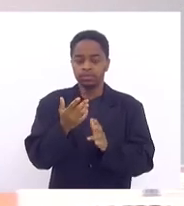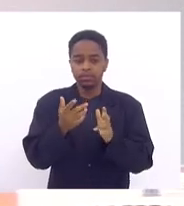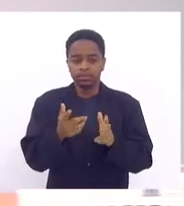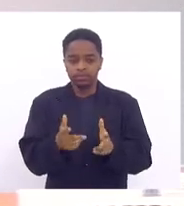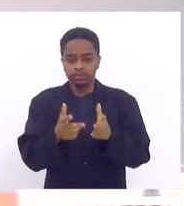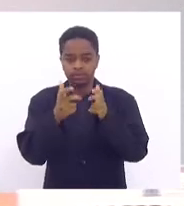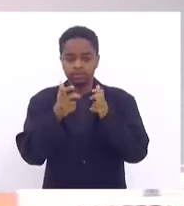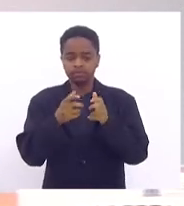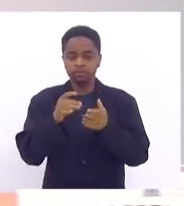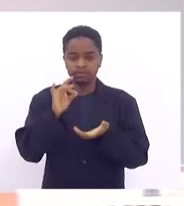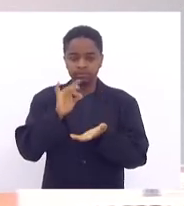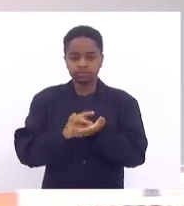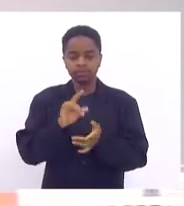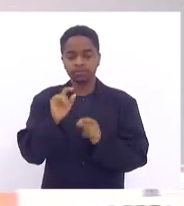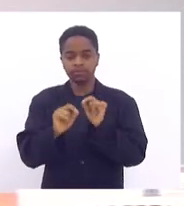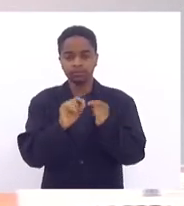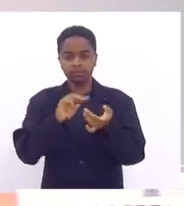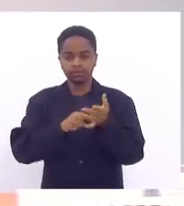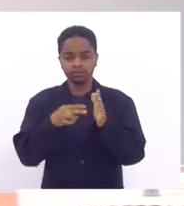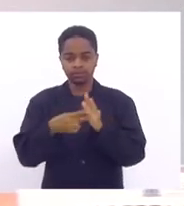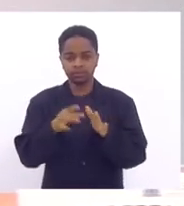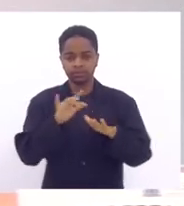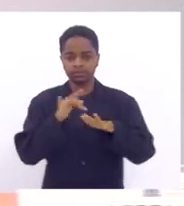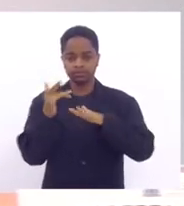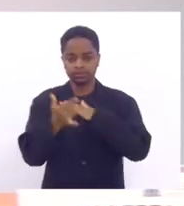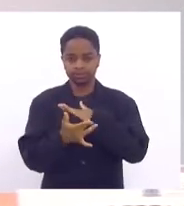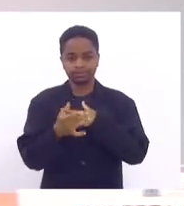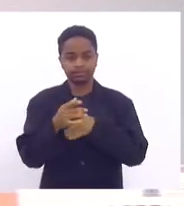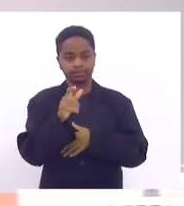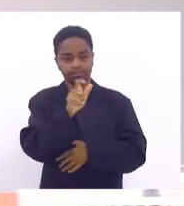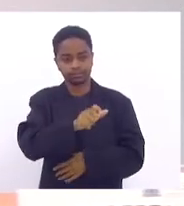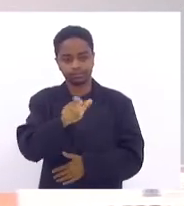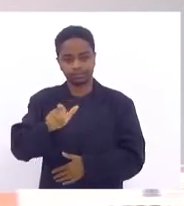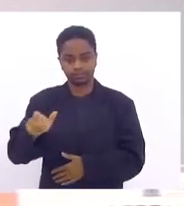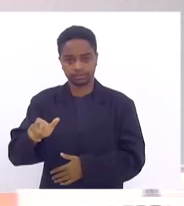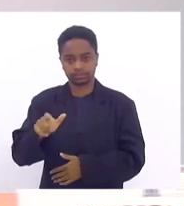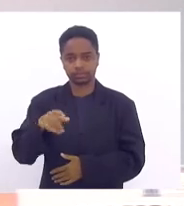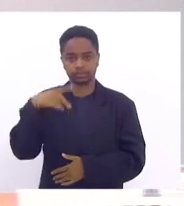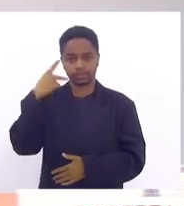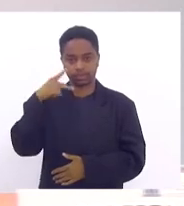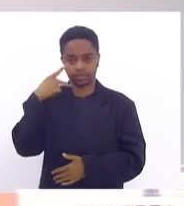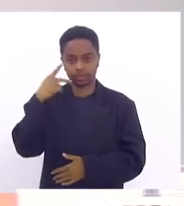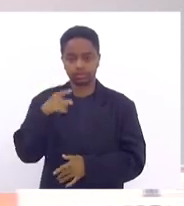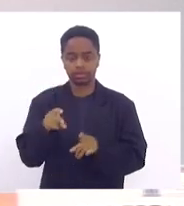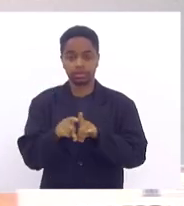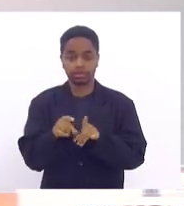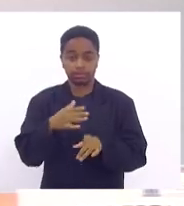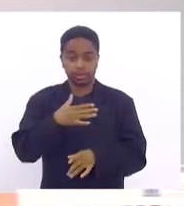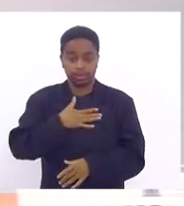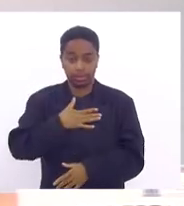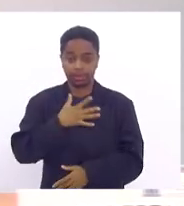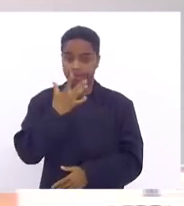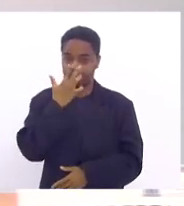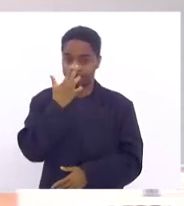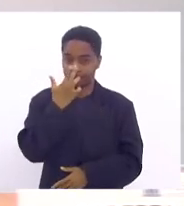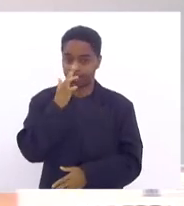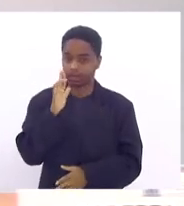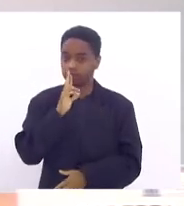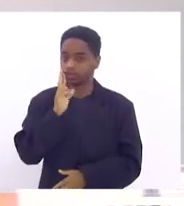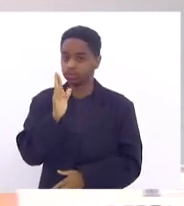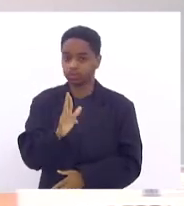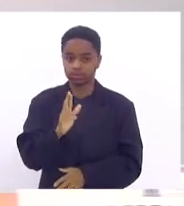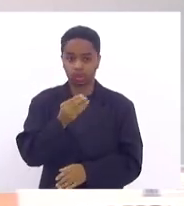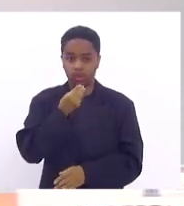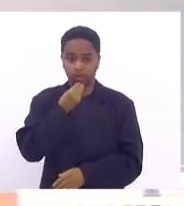específico do que realmente são essas redes sociais eh dos parlamentares e ao que me parece a resposta tá mais do que